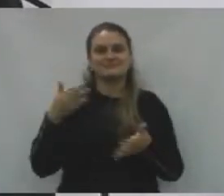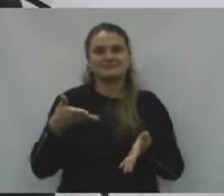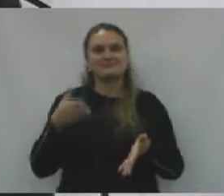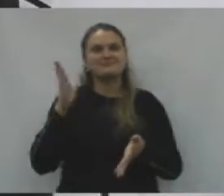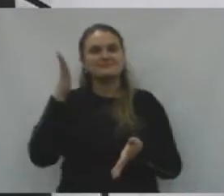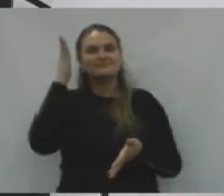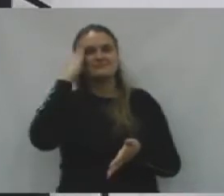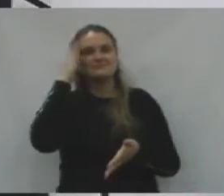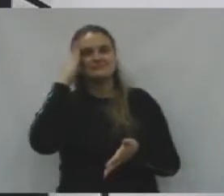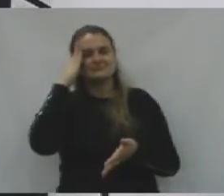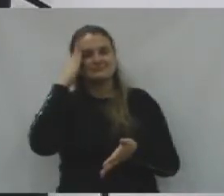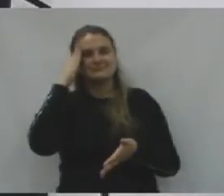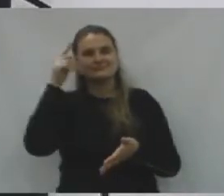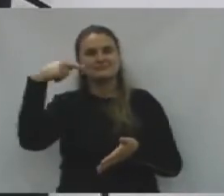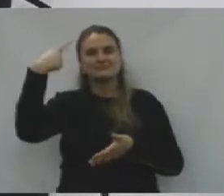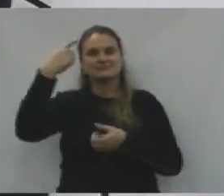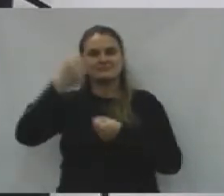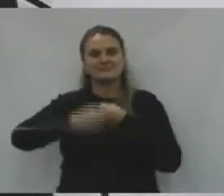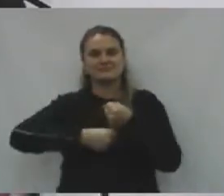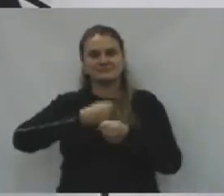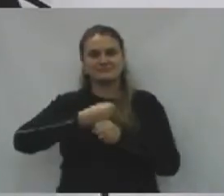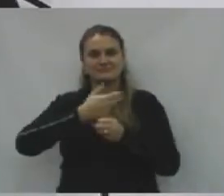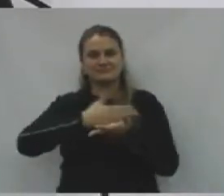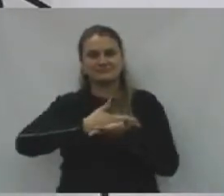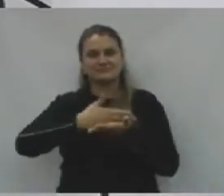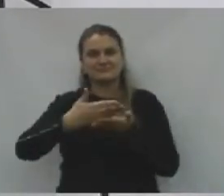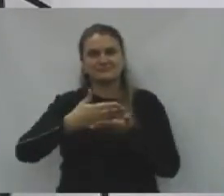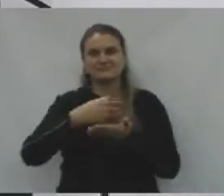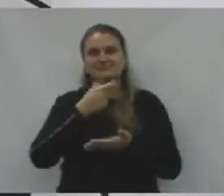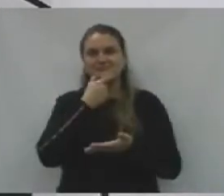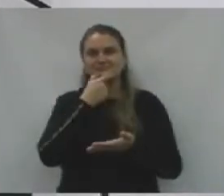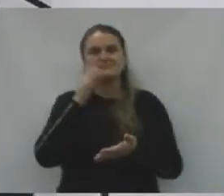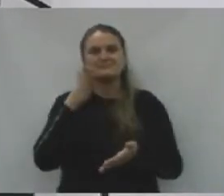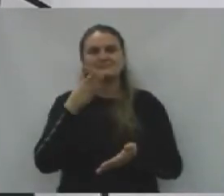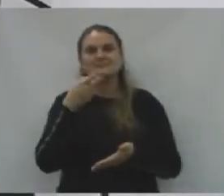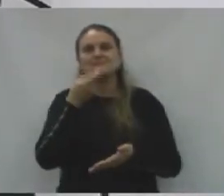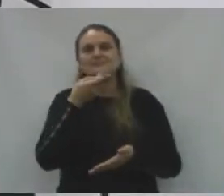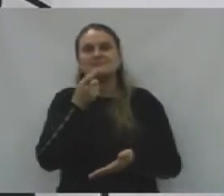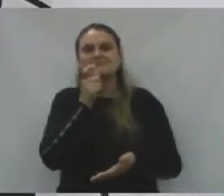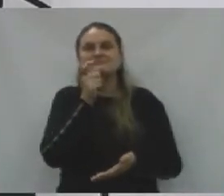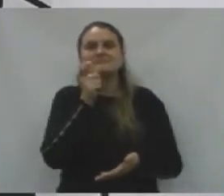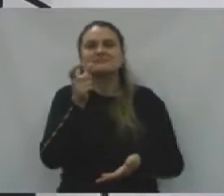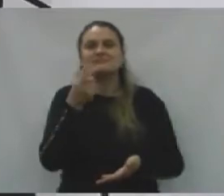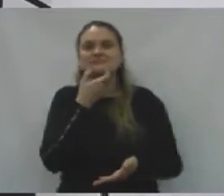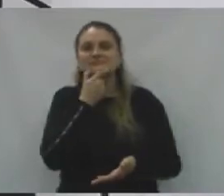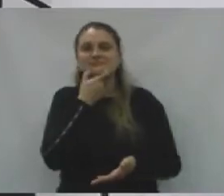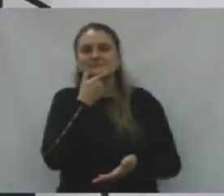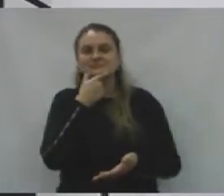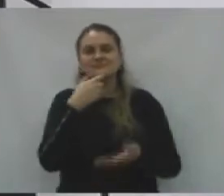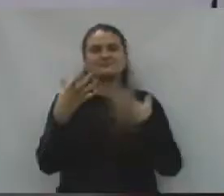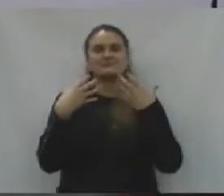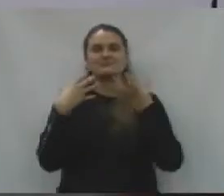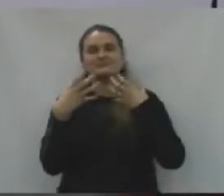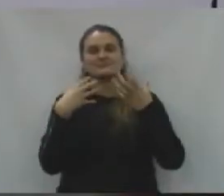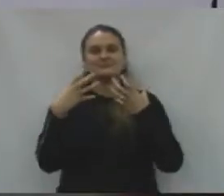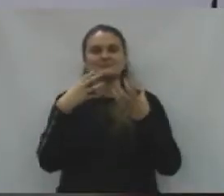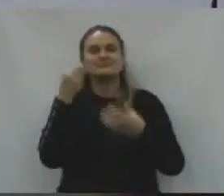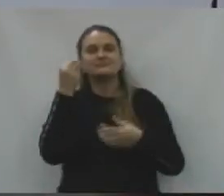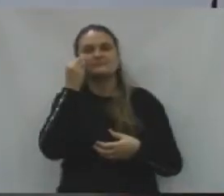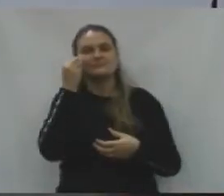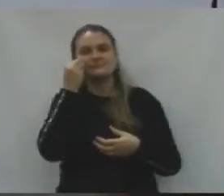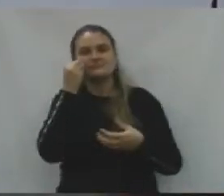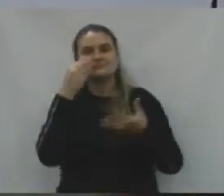agora, quarta-feira. A partir do ano que vem, já inicia o inglês, ela já balbucia suas palavras em inglês.